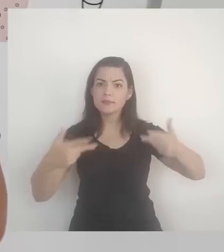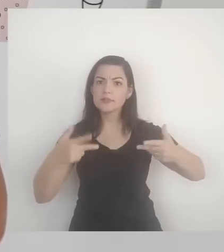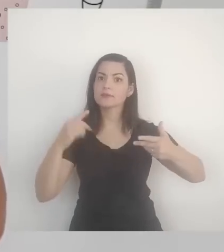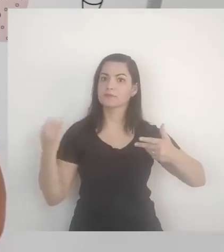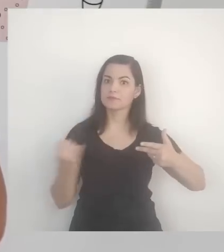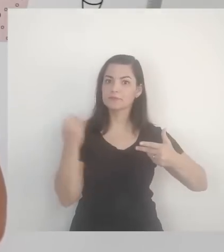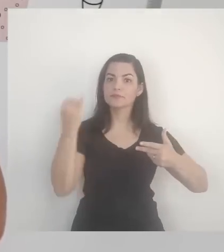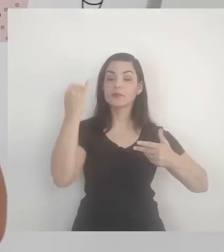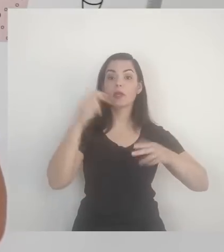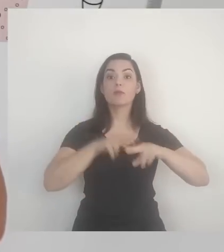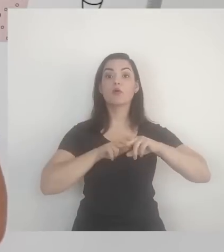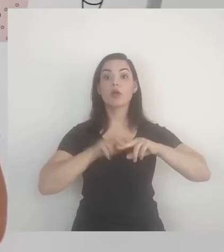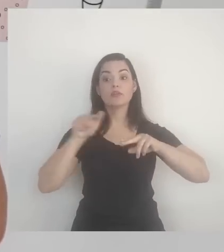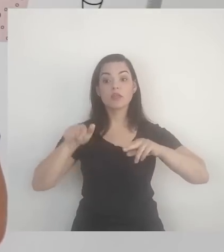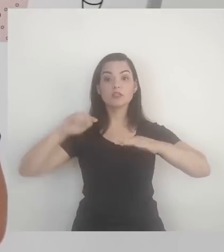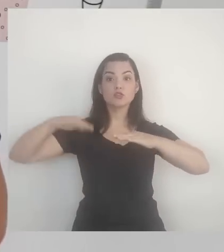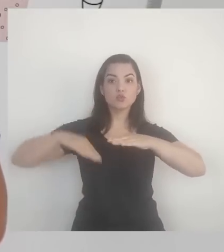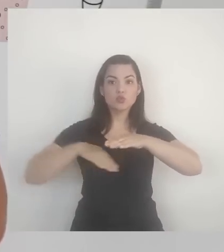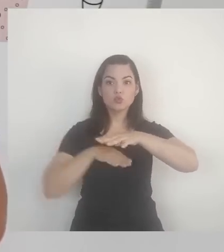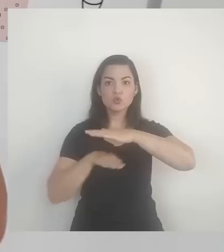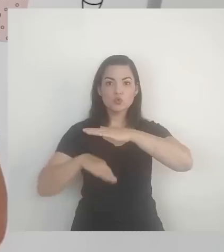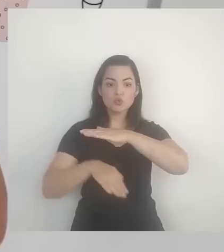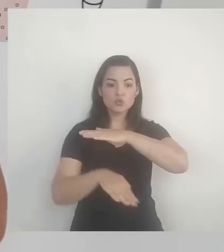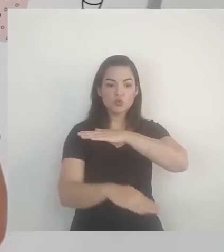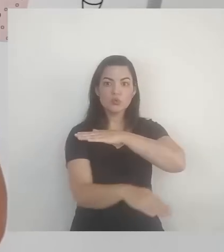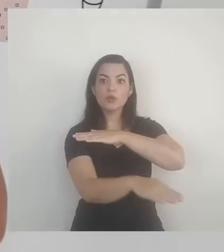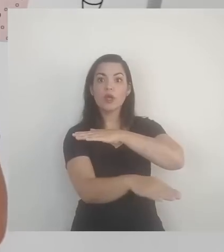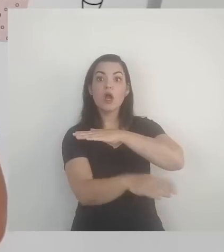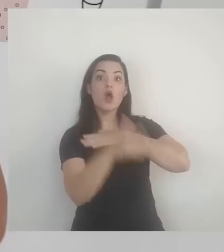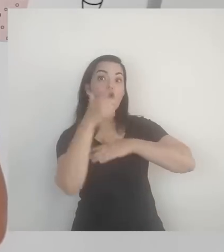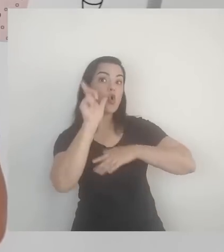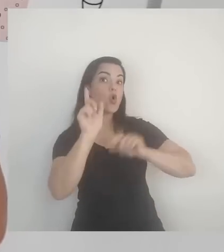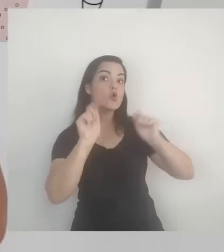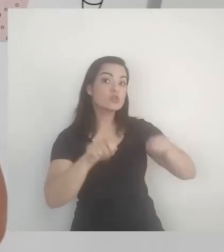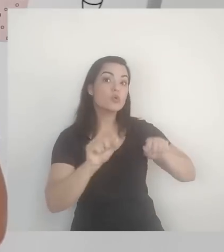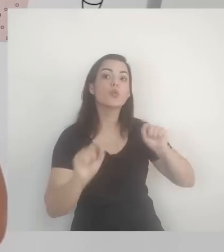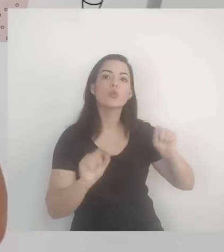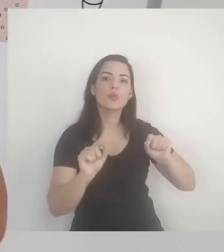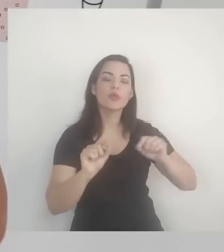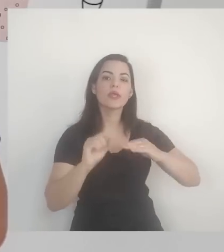isso para que o submarino ele tivesse a capacidade de